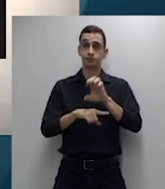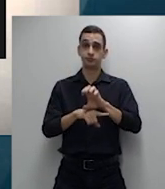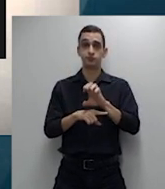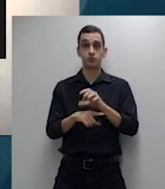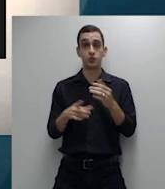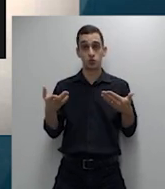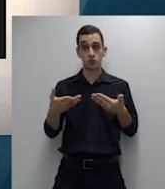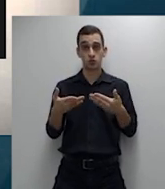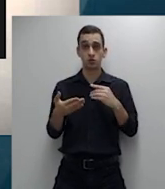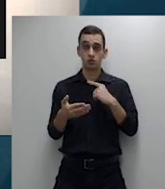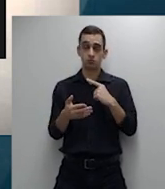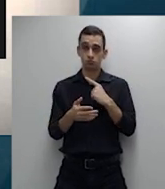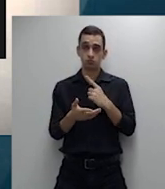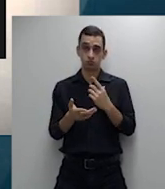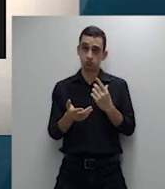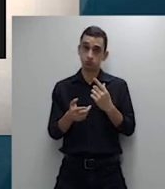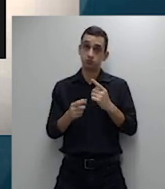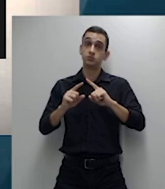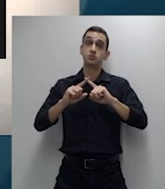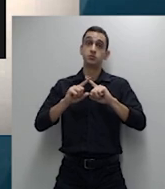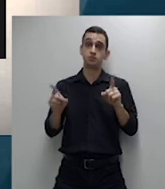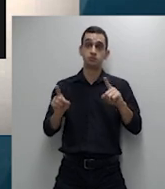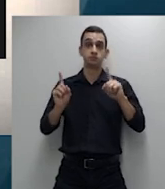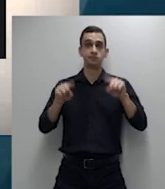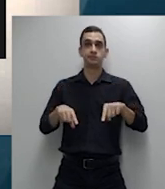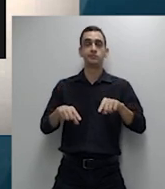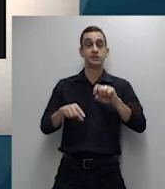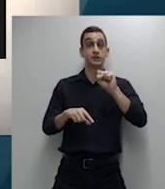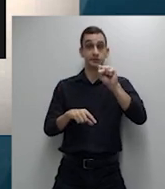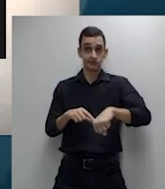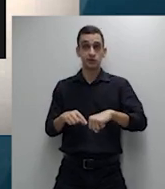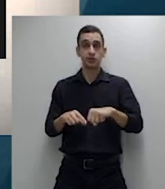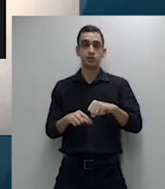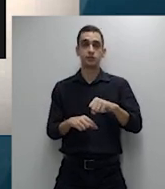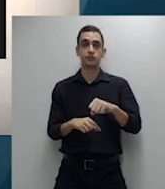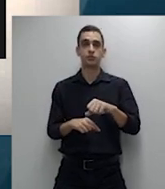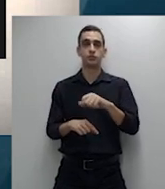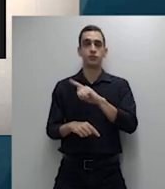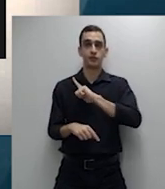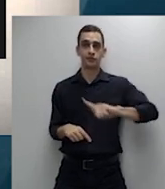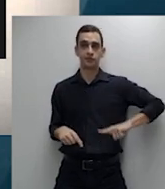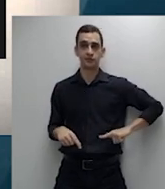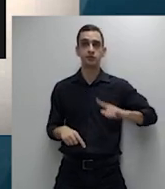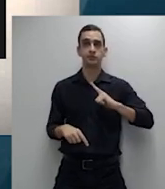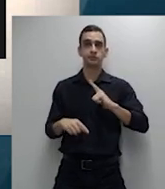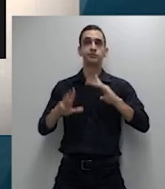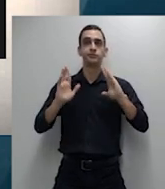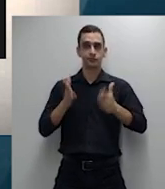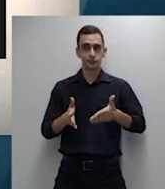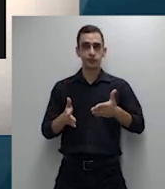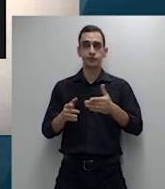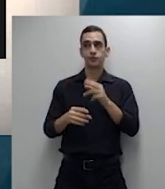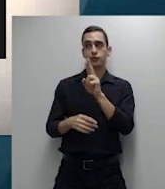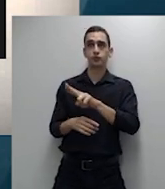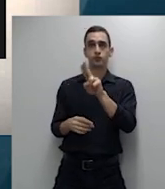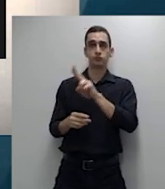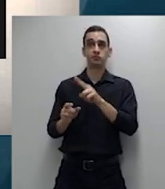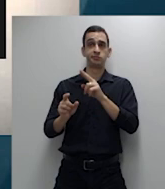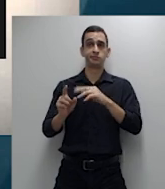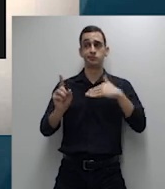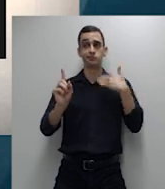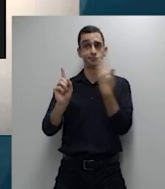Janeiro massinha os nossos cinco governadores que usaram receita tributária e todos são Réus em